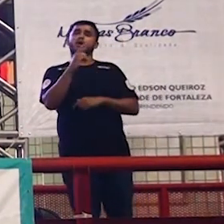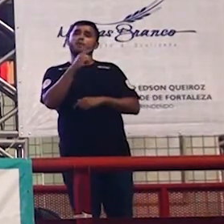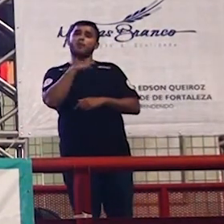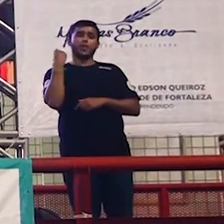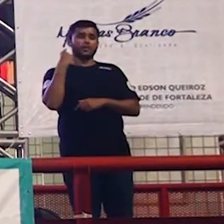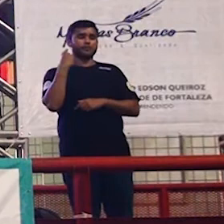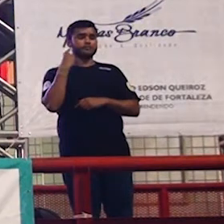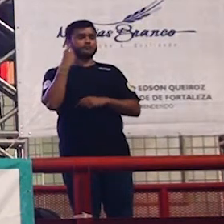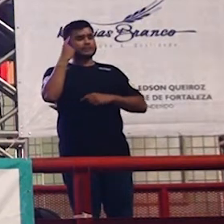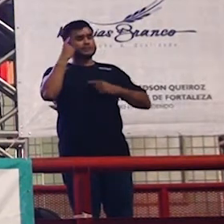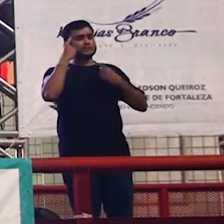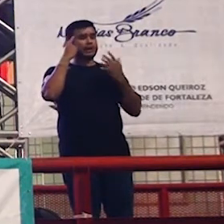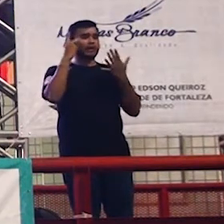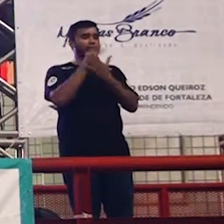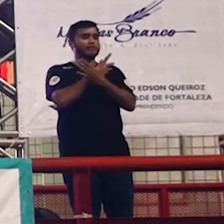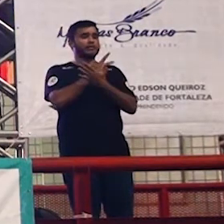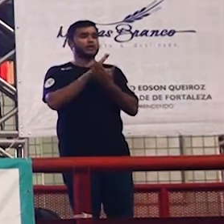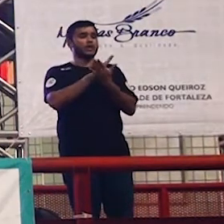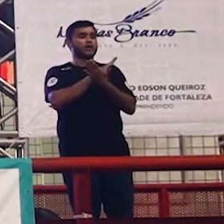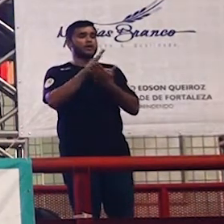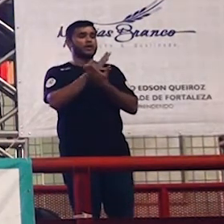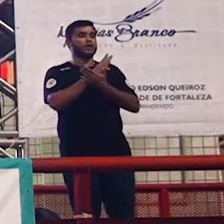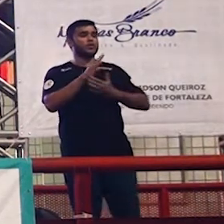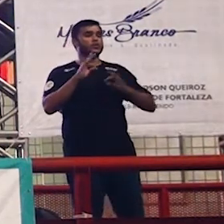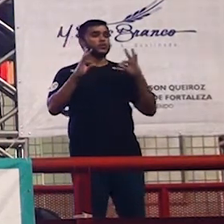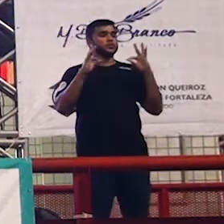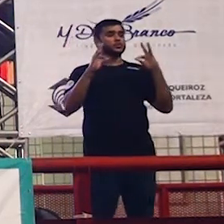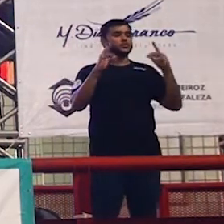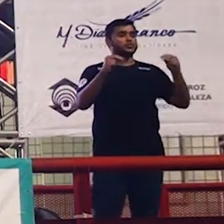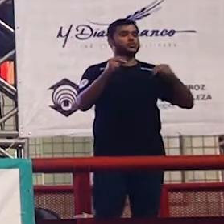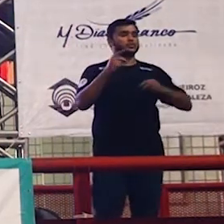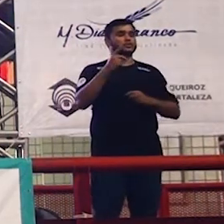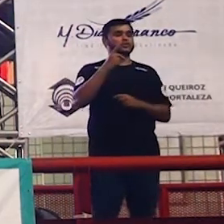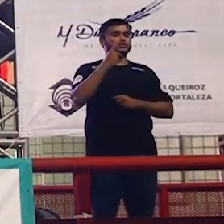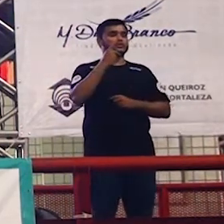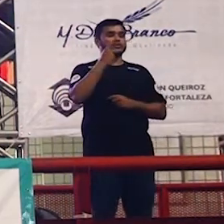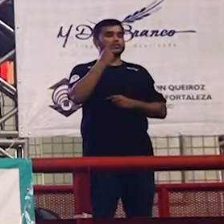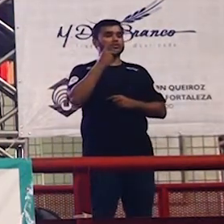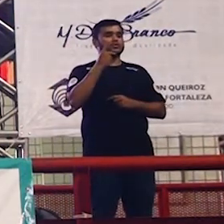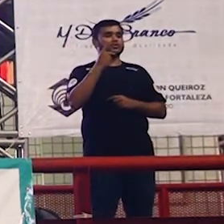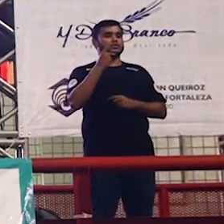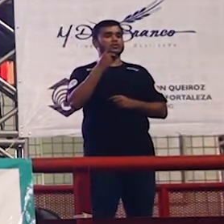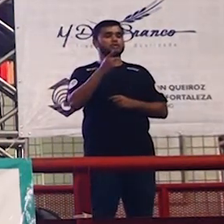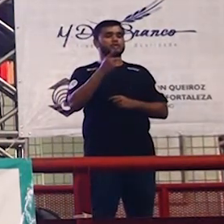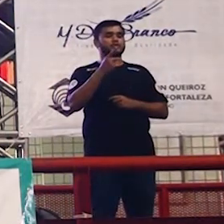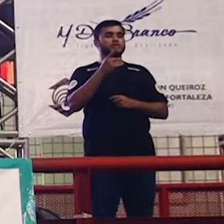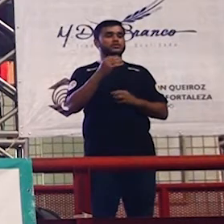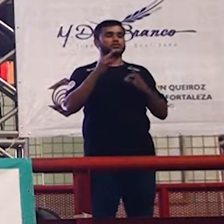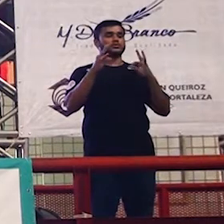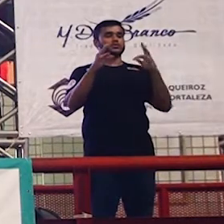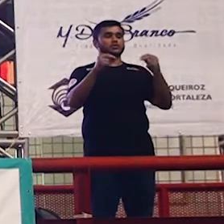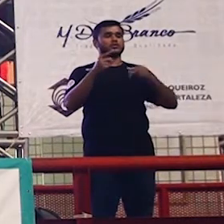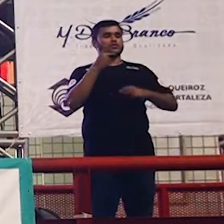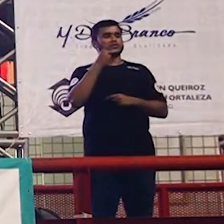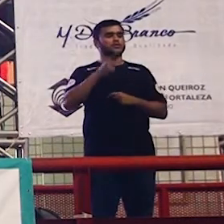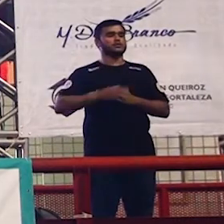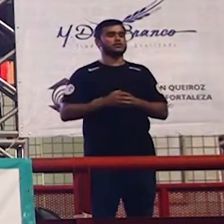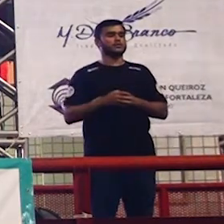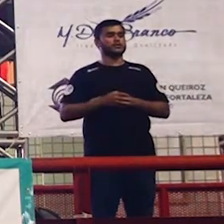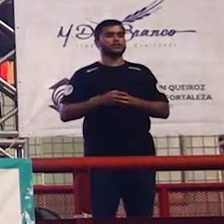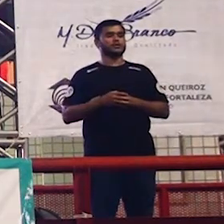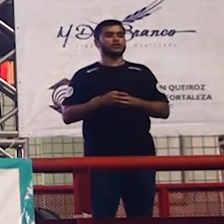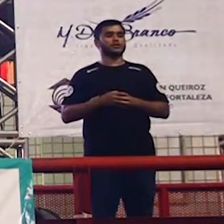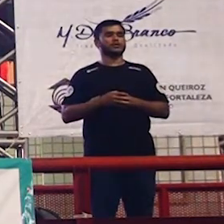o uso vulgar seja começar pelo nascimento, duas considerações me levaram a adotar diferente método.